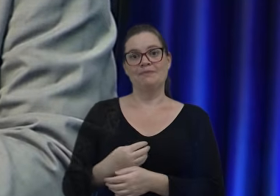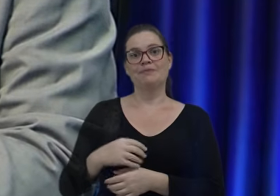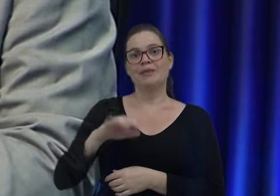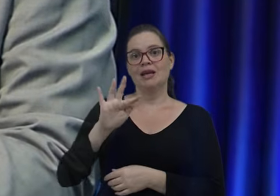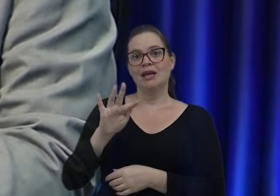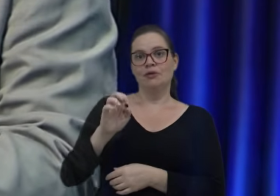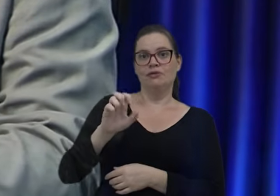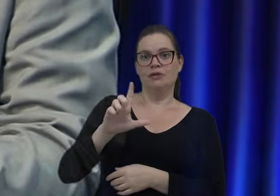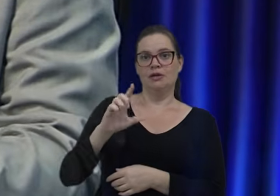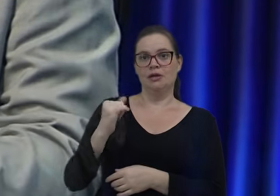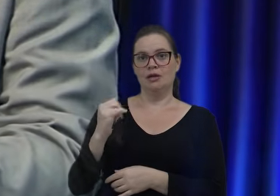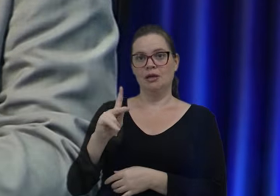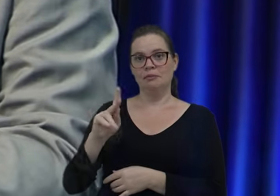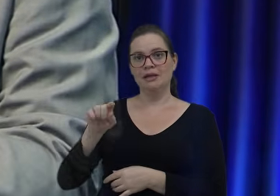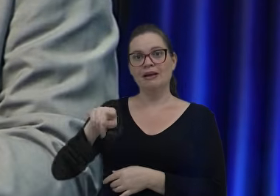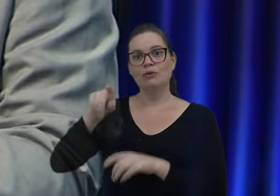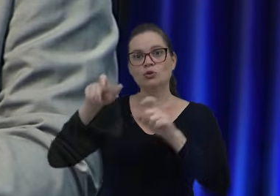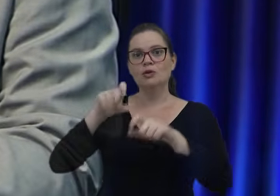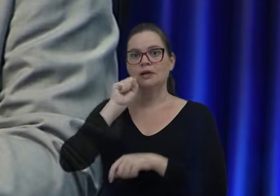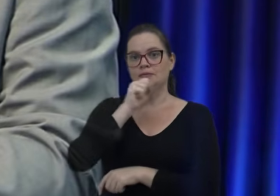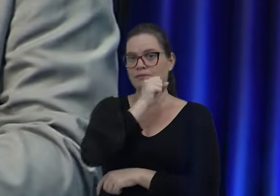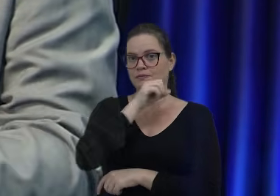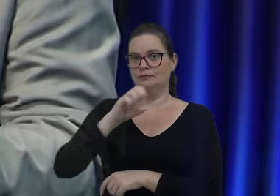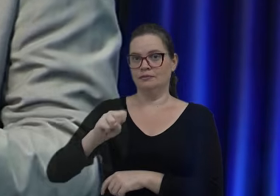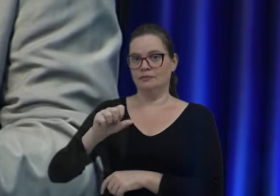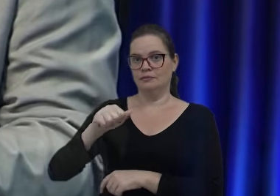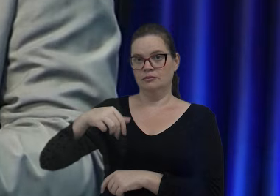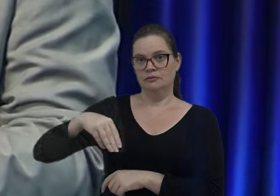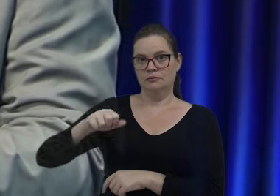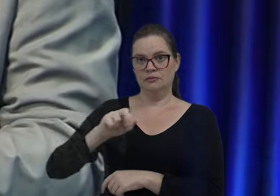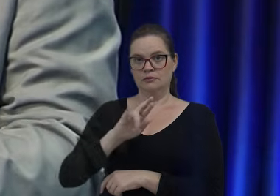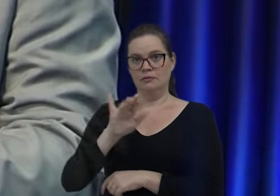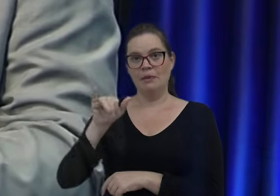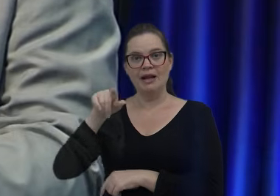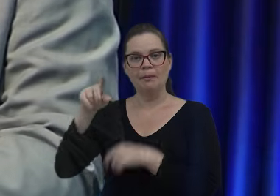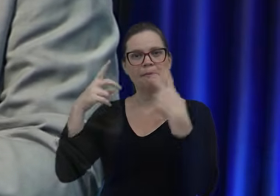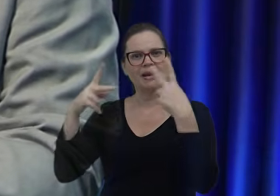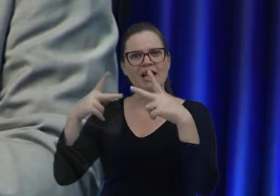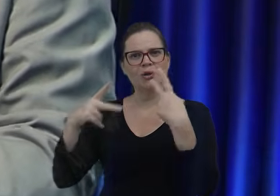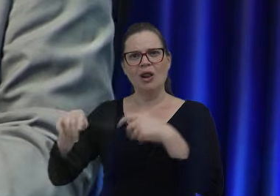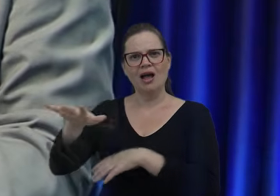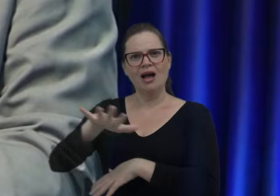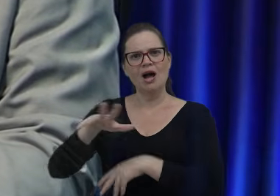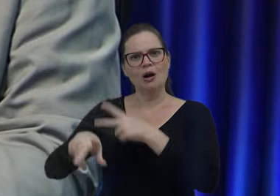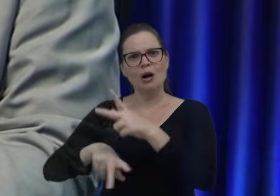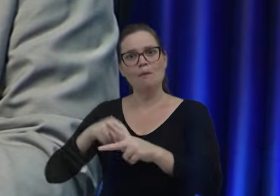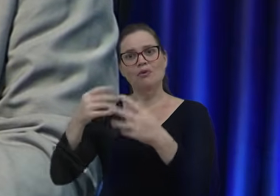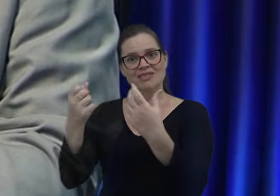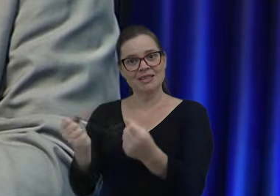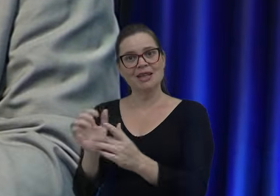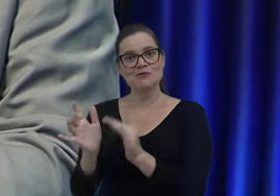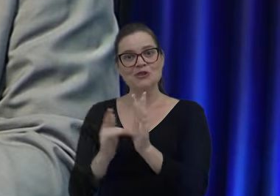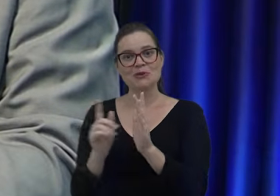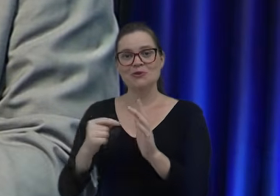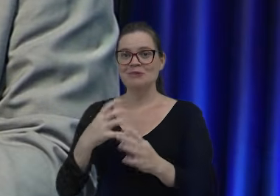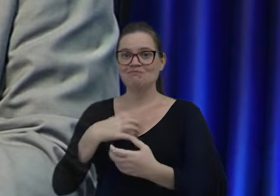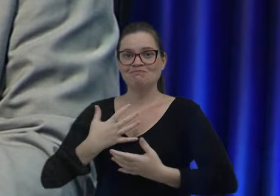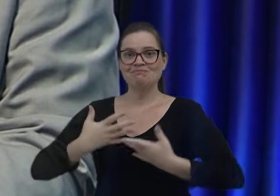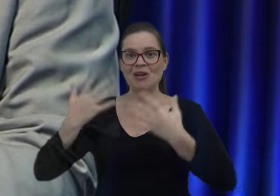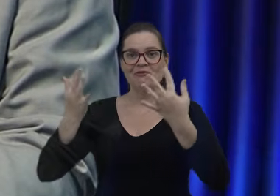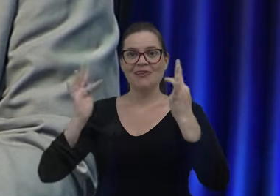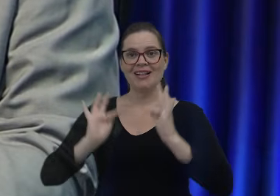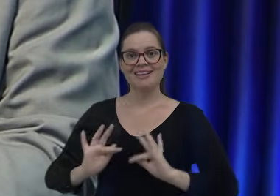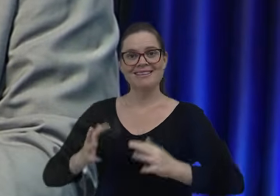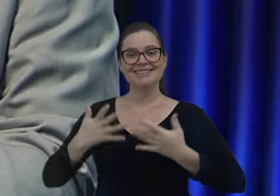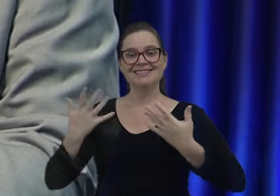Samaria, pregou e a cidade se converteu. Havia alegria na cidade, tal. Aí, de repente, o Espírito Santo